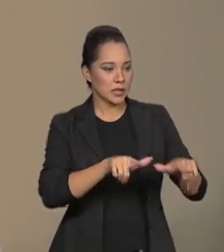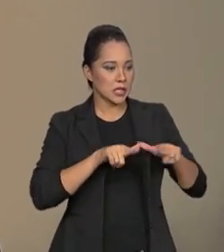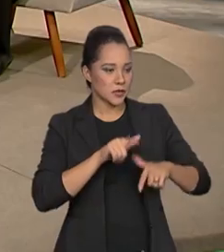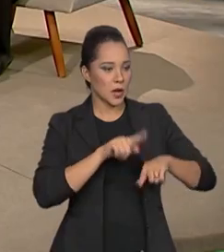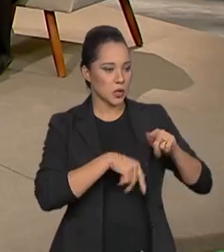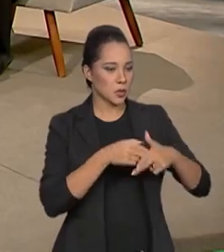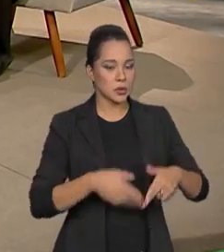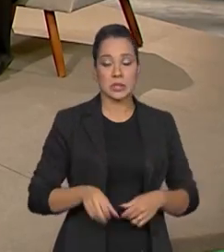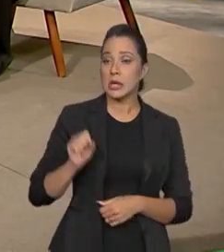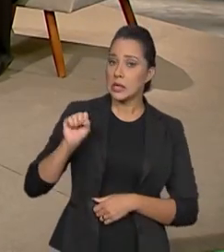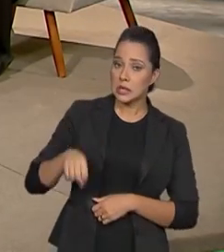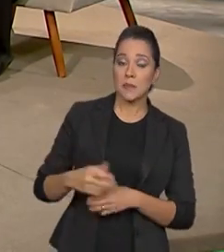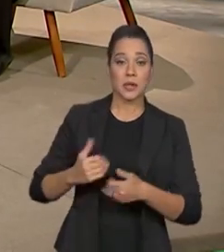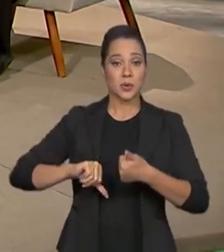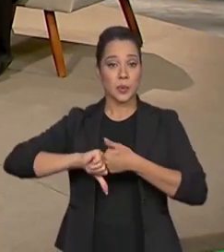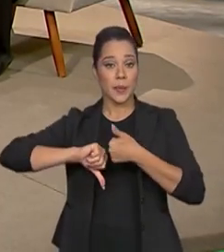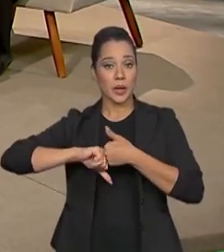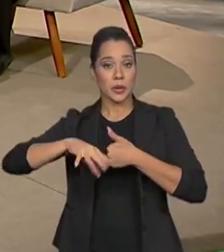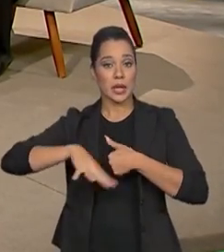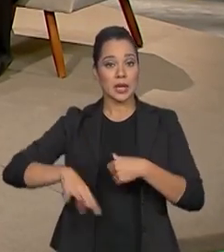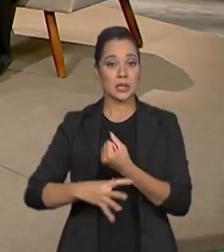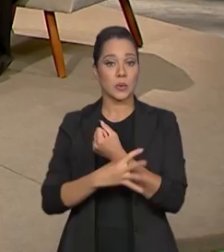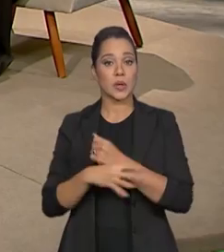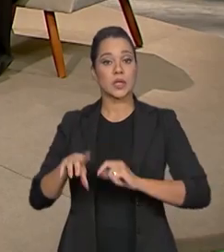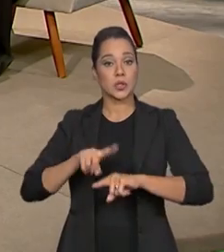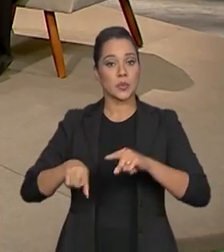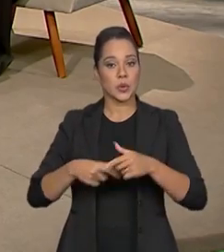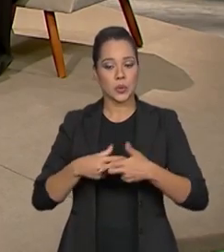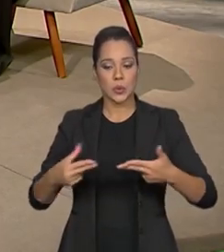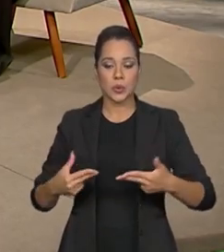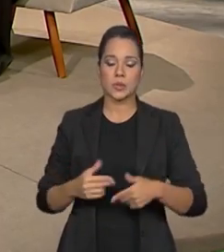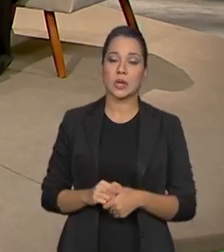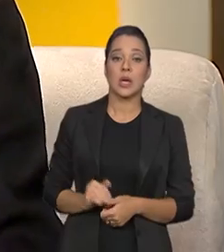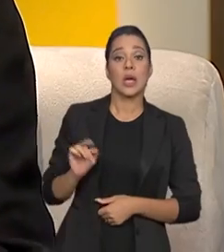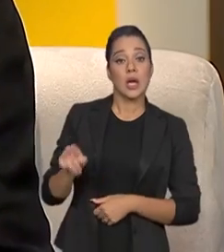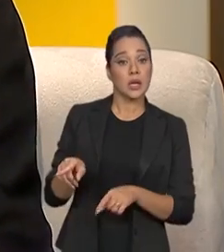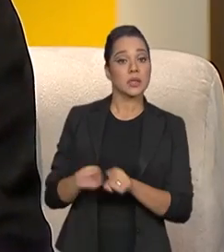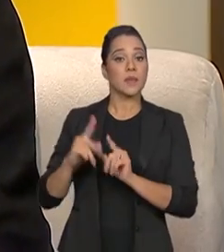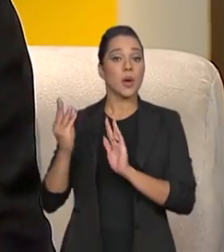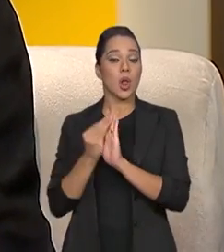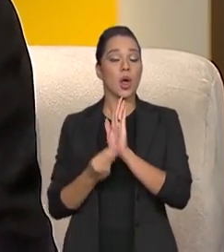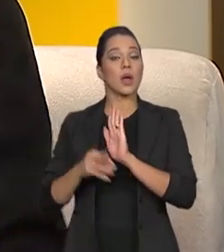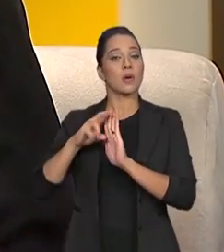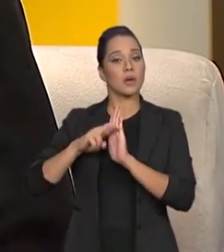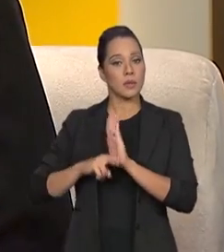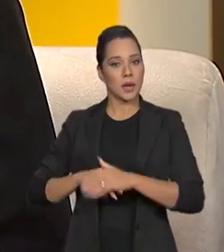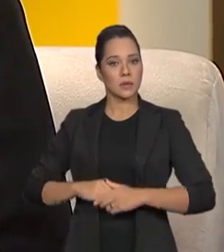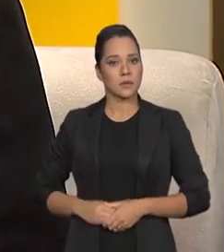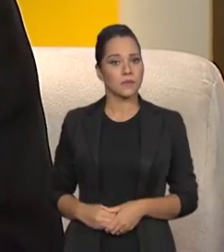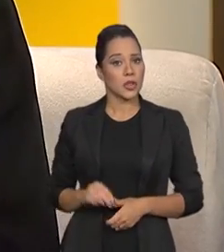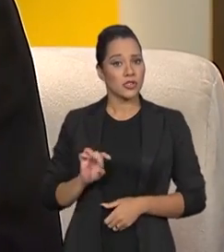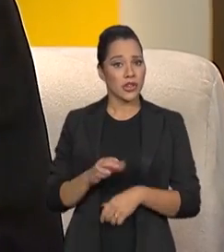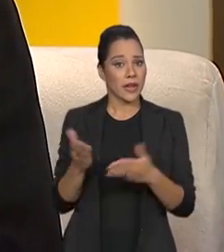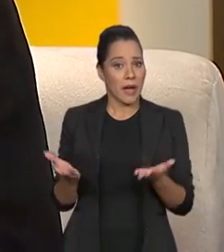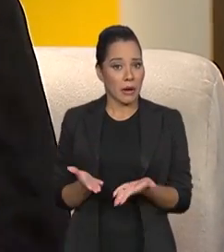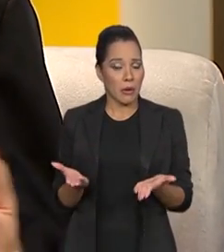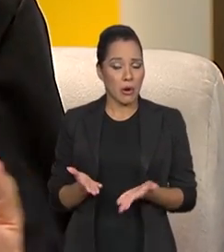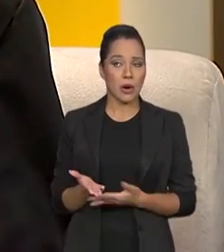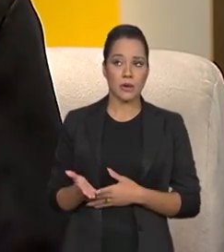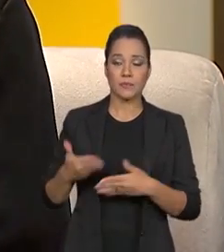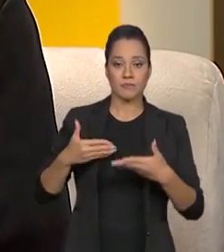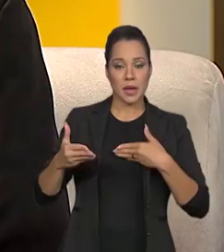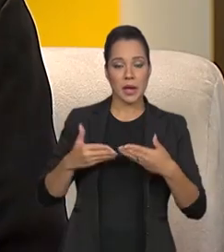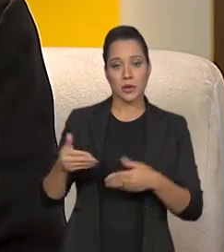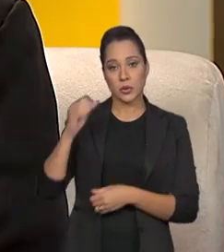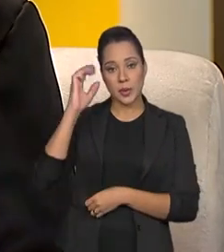mas o Inmetro na área por exemplo de segurança de produtos ou de instrumentos meteorológicos que estabelece regulamentos só que agora o